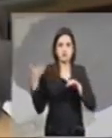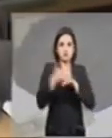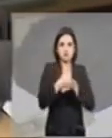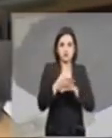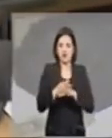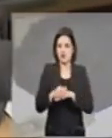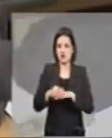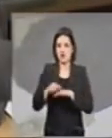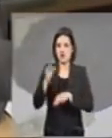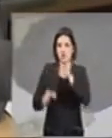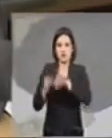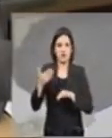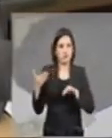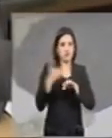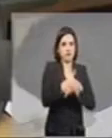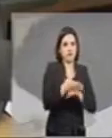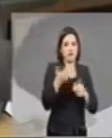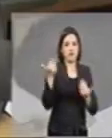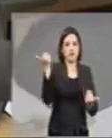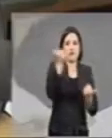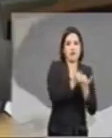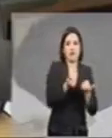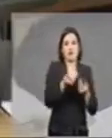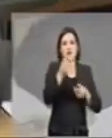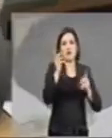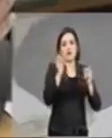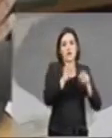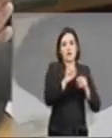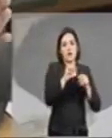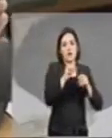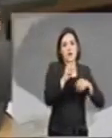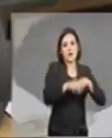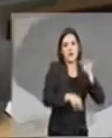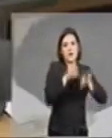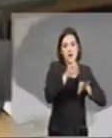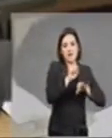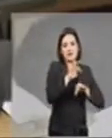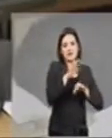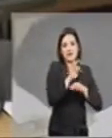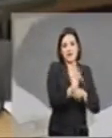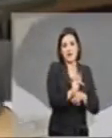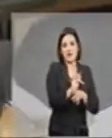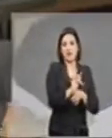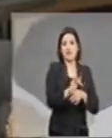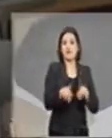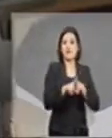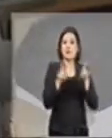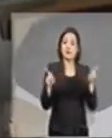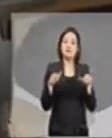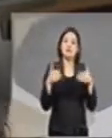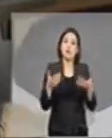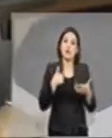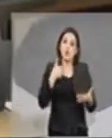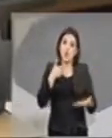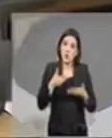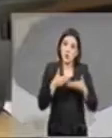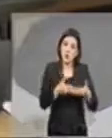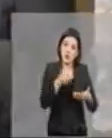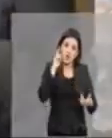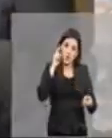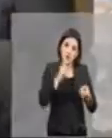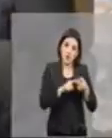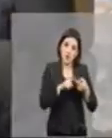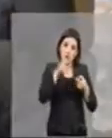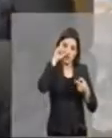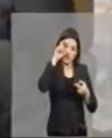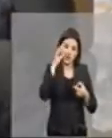que não têm foro por prerrogativa de função. Então, eu acompanho o ministro Edson Fachin com essa